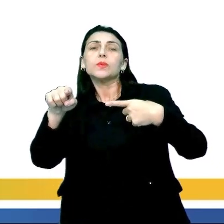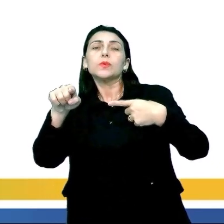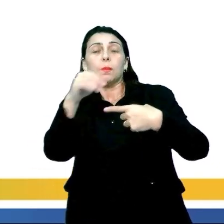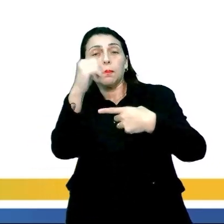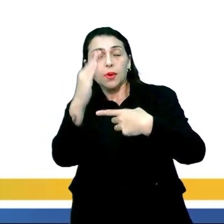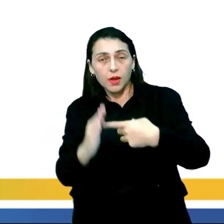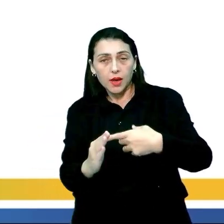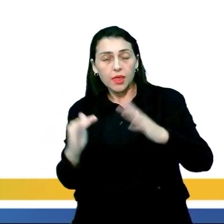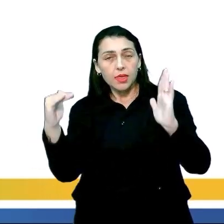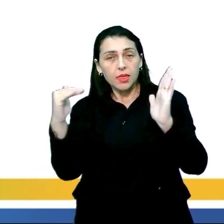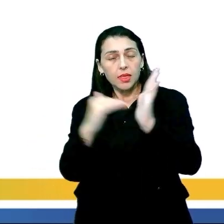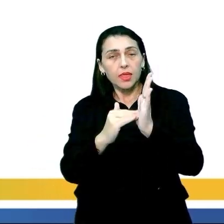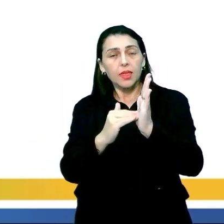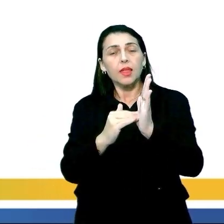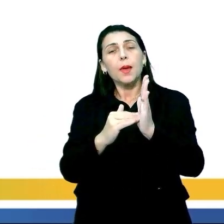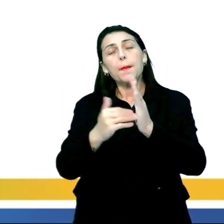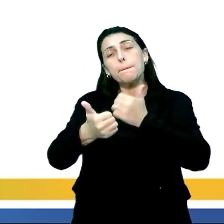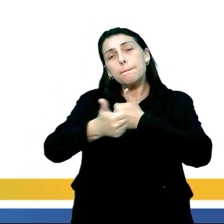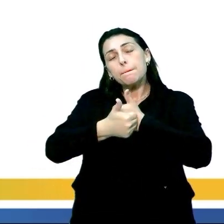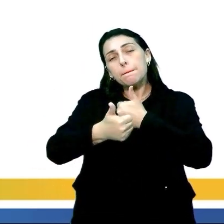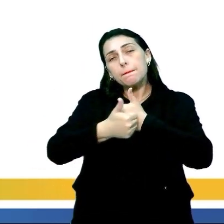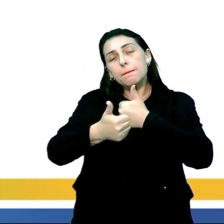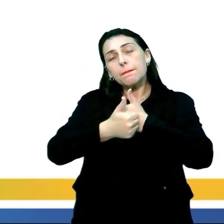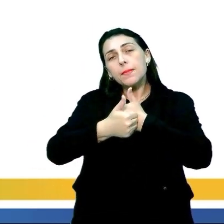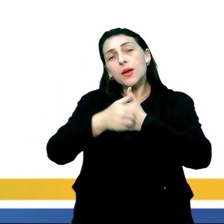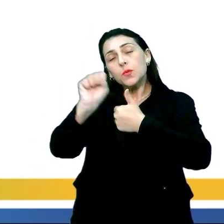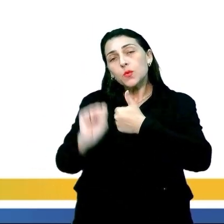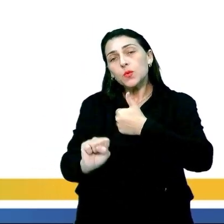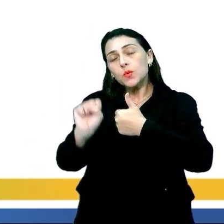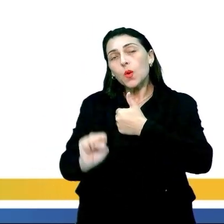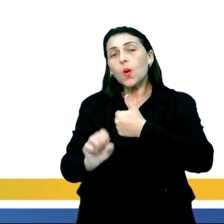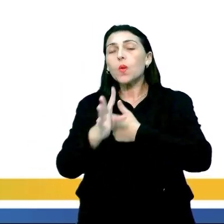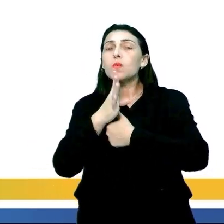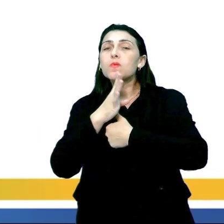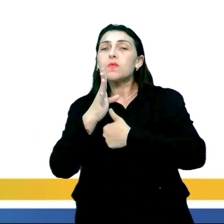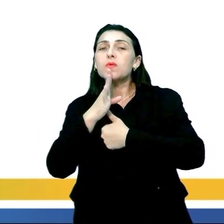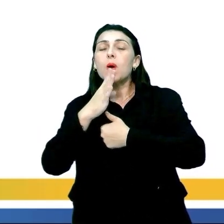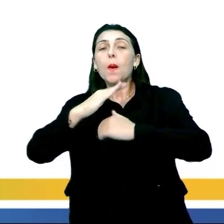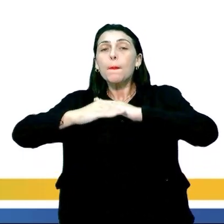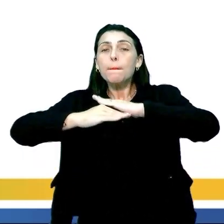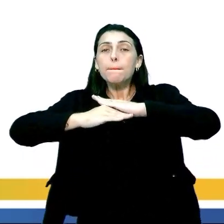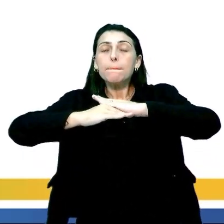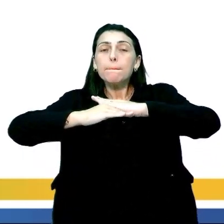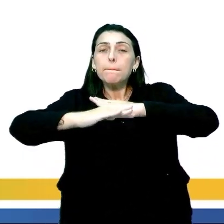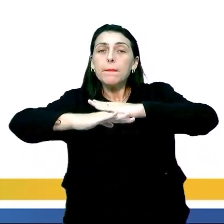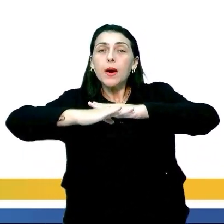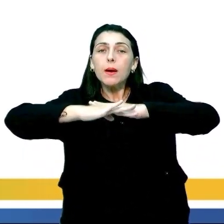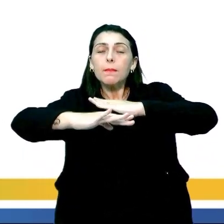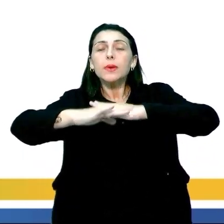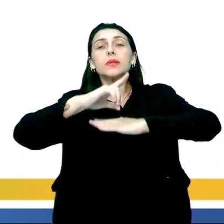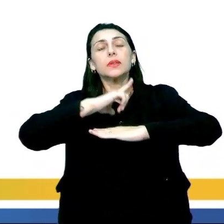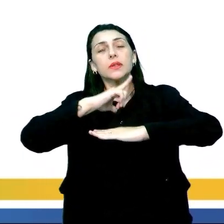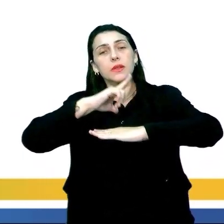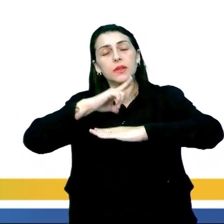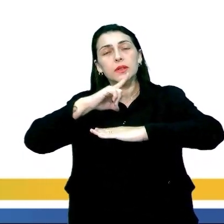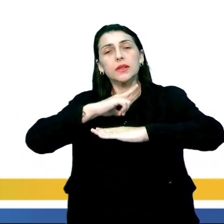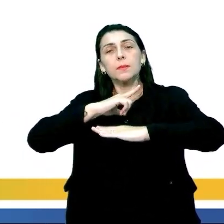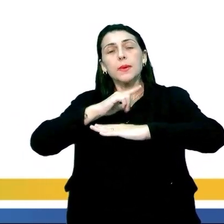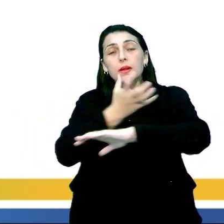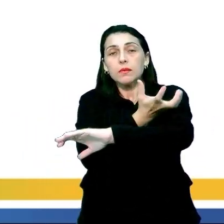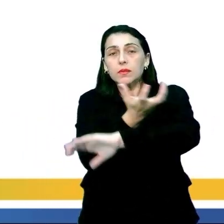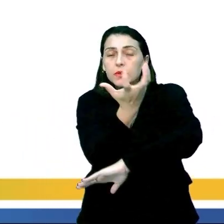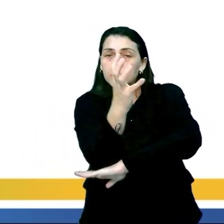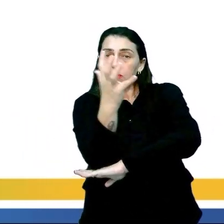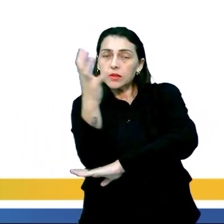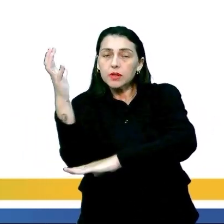brasileiro, até um pouquinho ali próximo da região sul, onde a gente conhece como os Pampas, vai ser ocupado pela essa